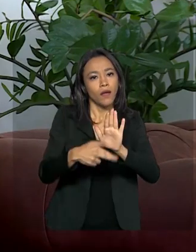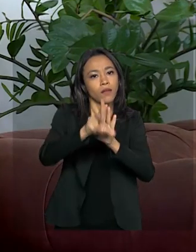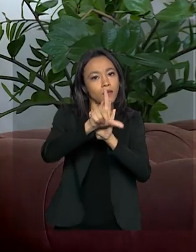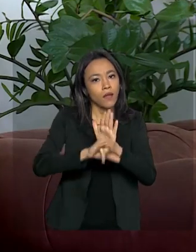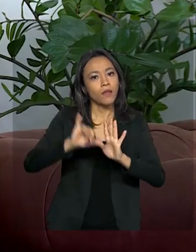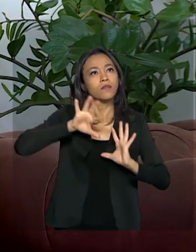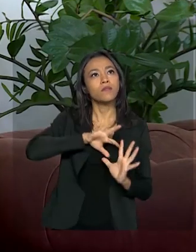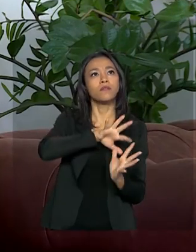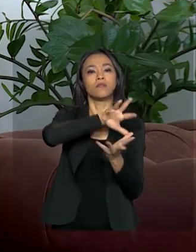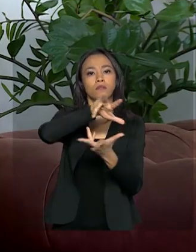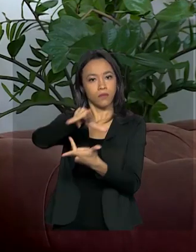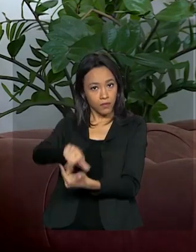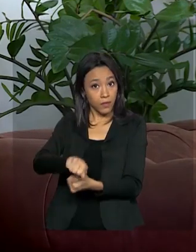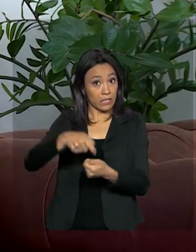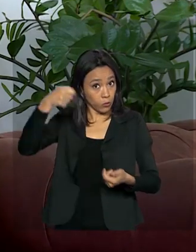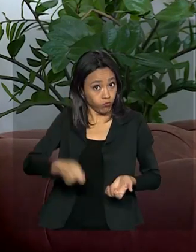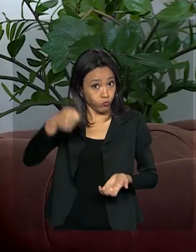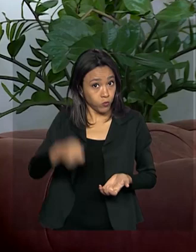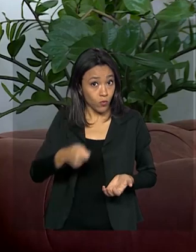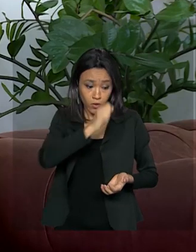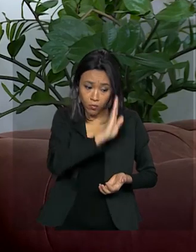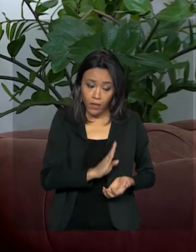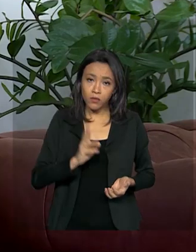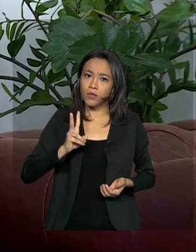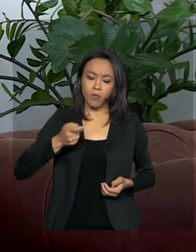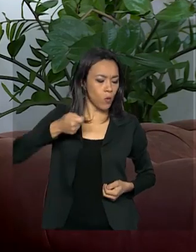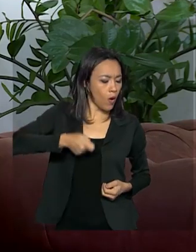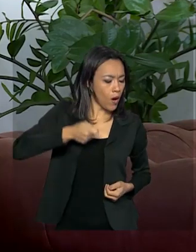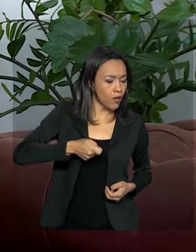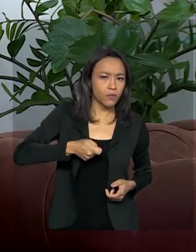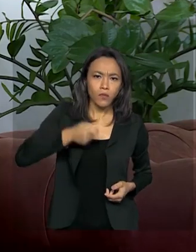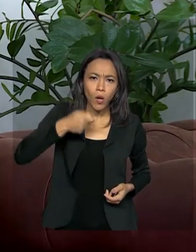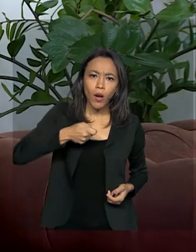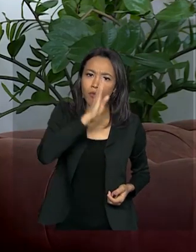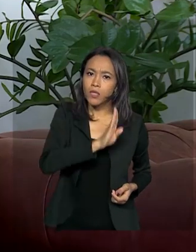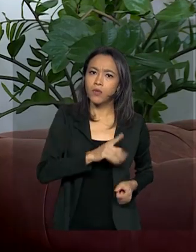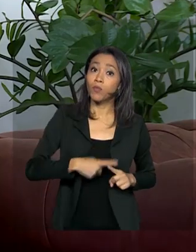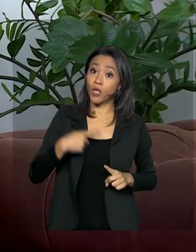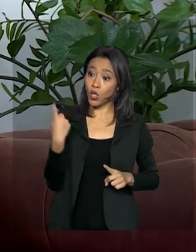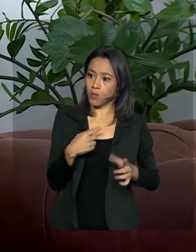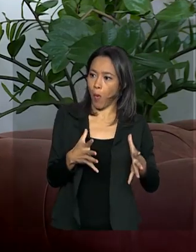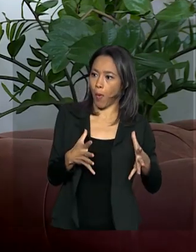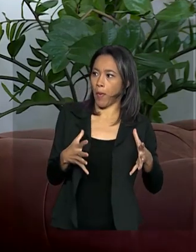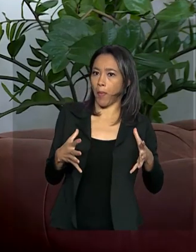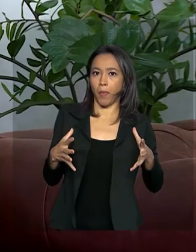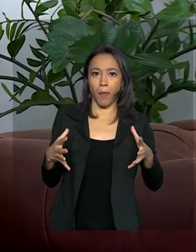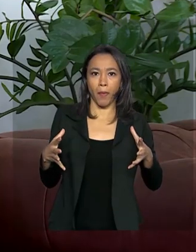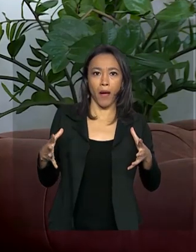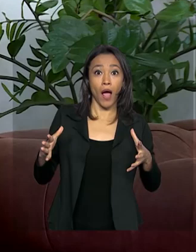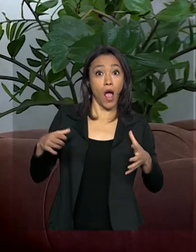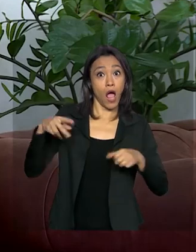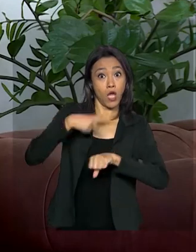que são muito rígidos e o brasil sem foi muito cobrado por isso porque nós crescemos muito e a gente acabou